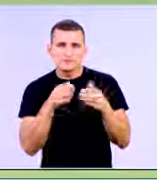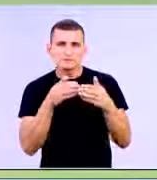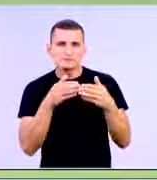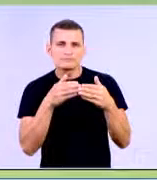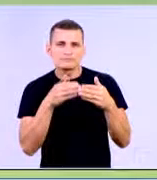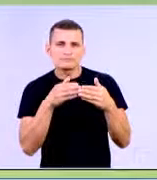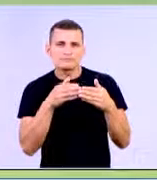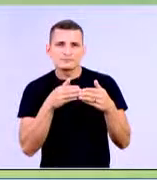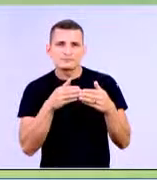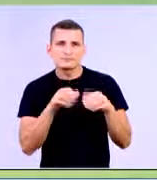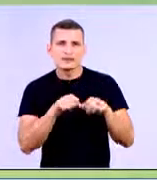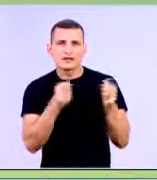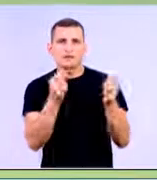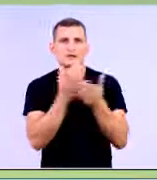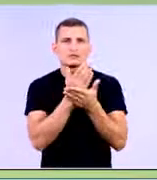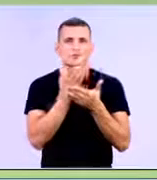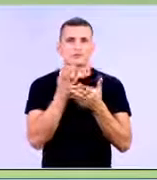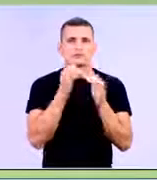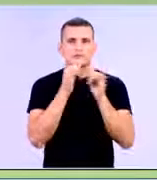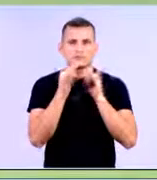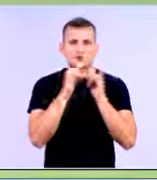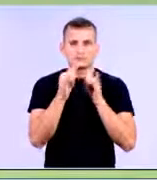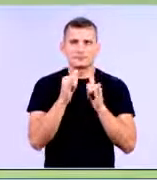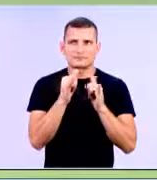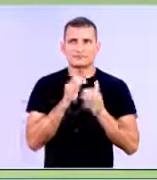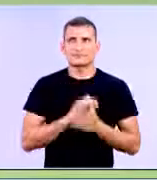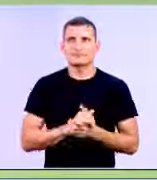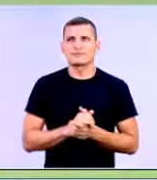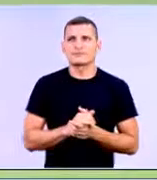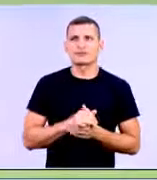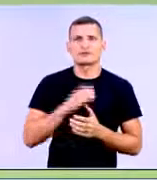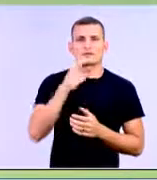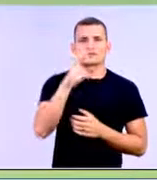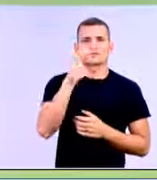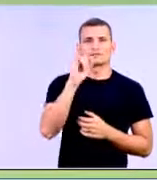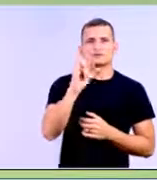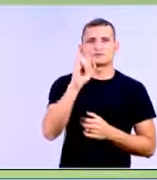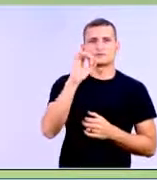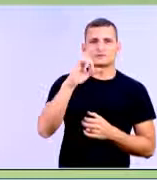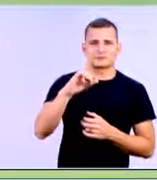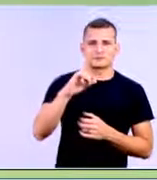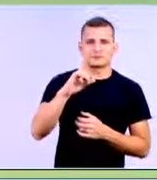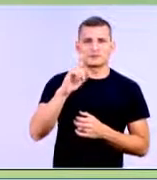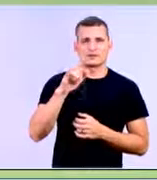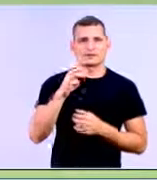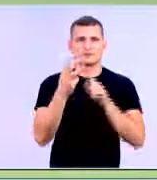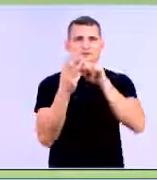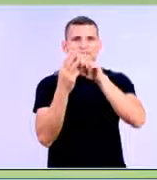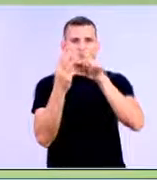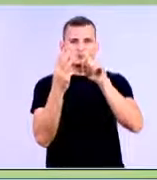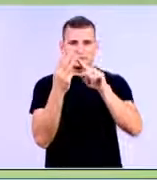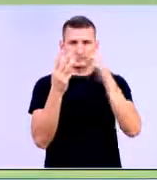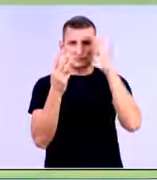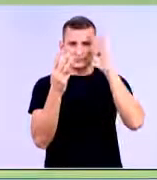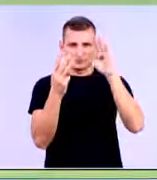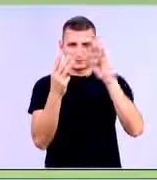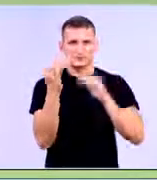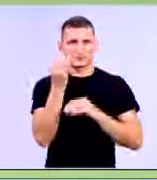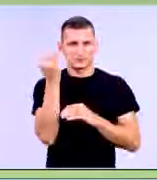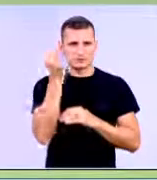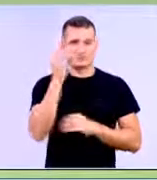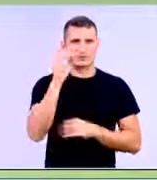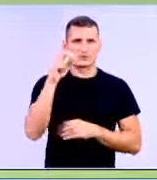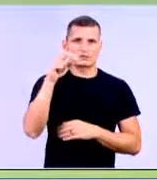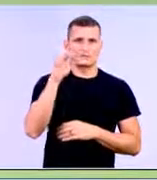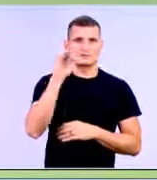gente lembrar, nós tínhamos aqui comentado a respeito do CID, né? Que são os 3 princípios fundamentais: